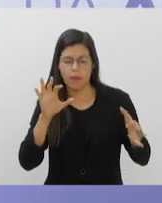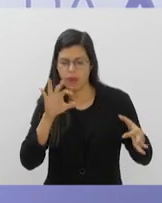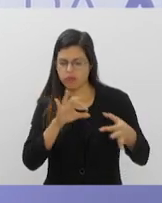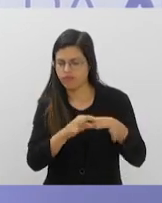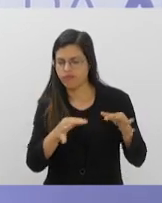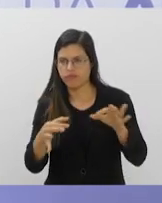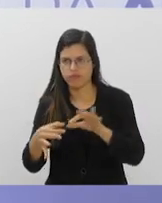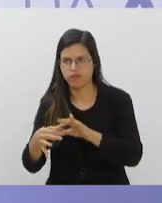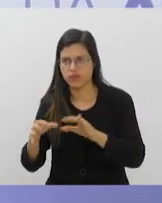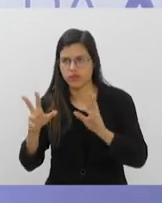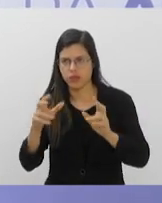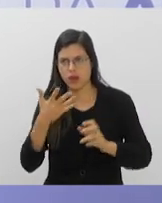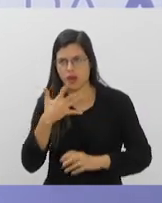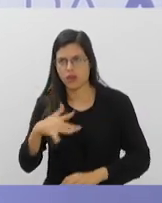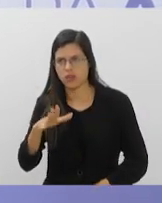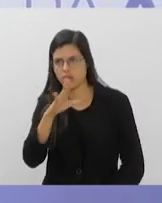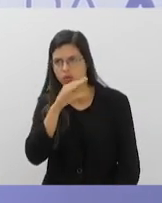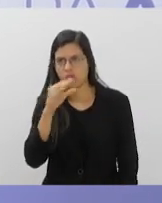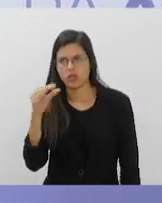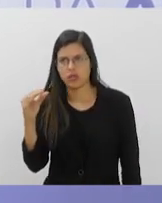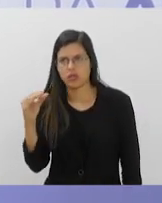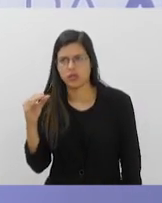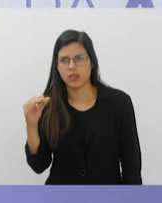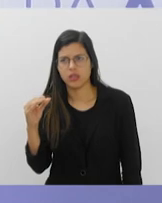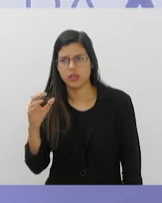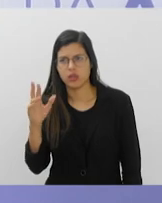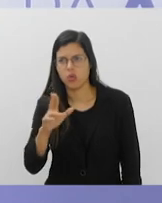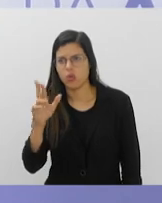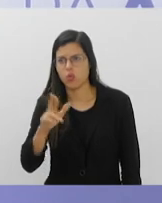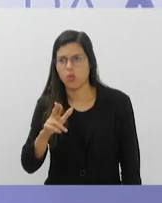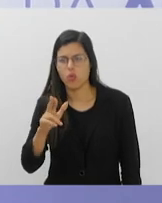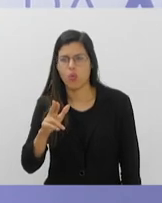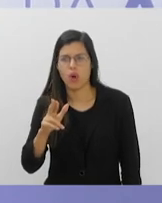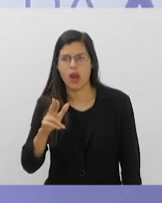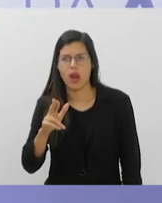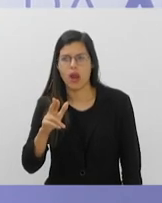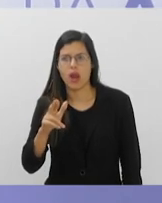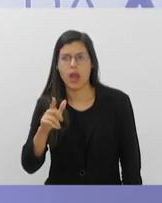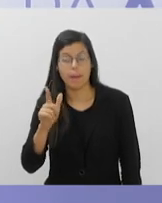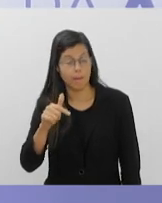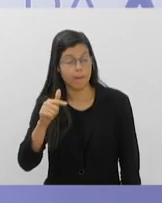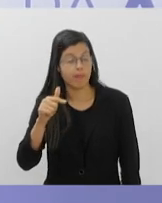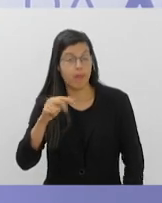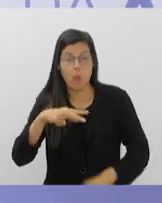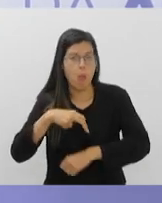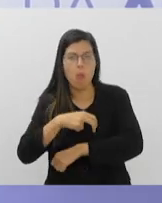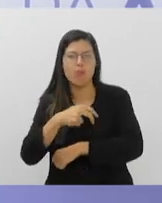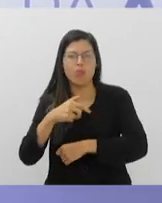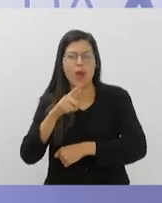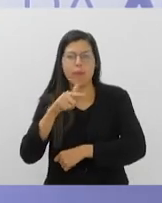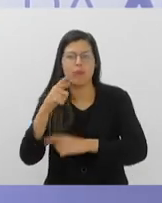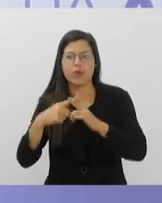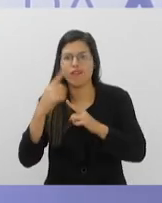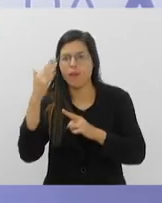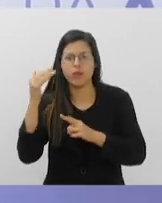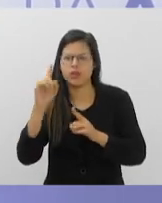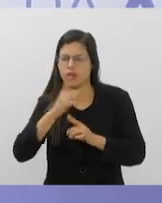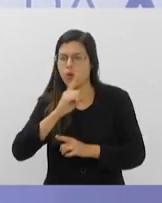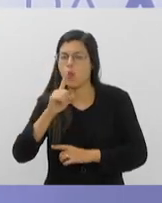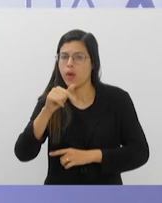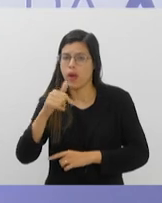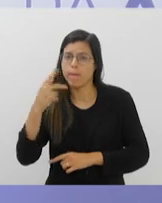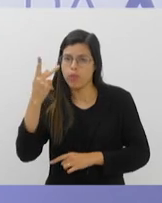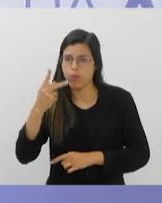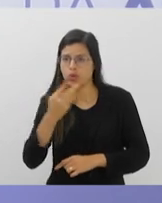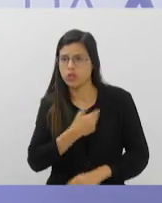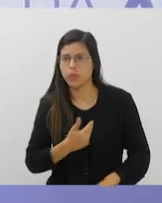do tema da Criança e Adolescente isso aqui que não falo transversalidade não é moda não é política pública efetiva de nós vermos o que temos de ações governamentais e